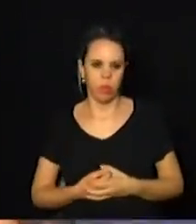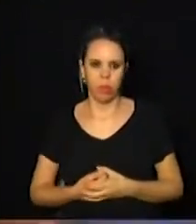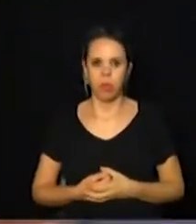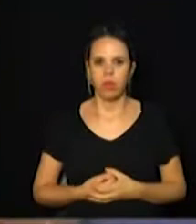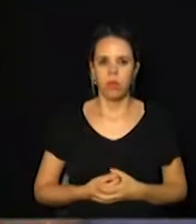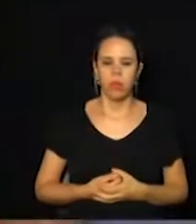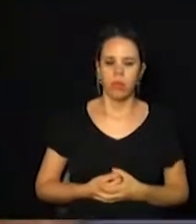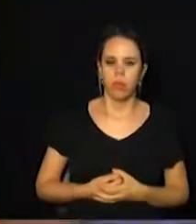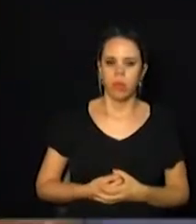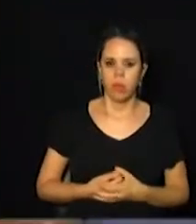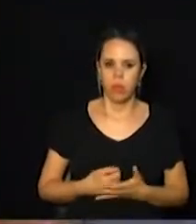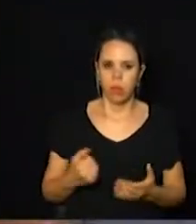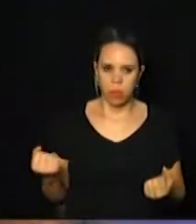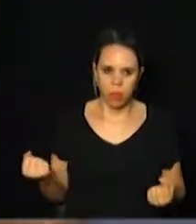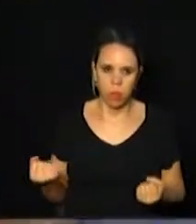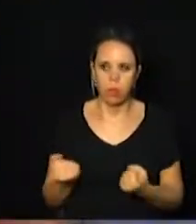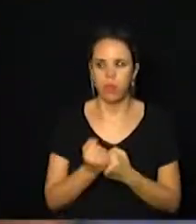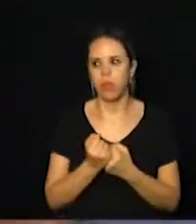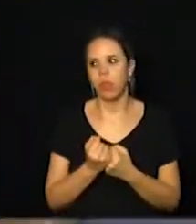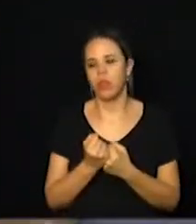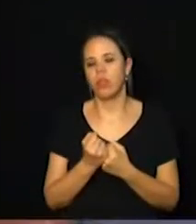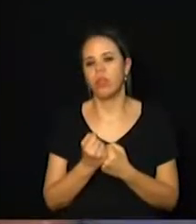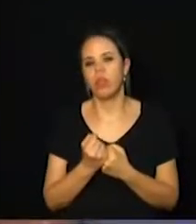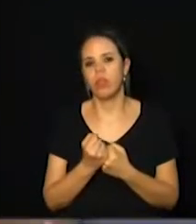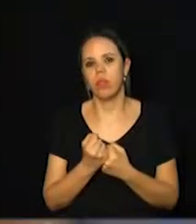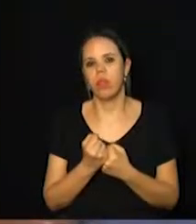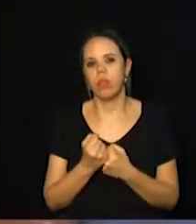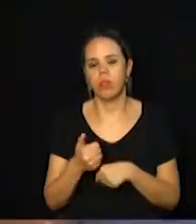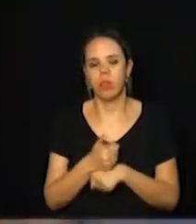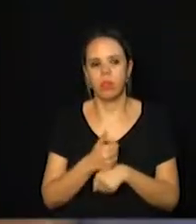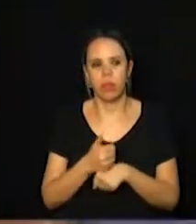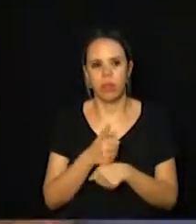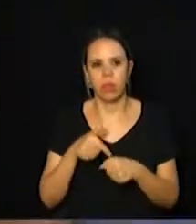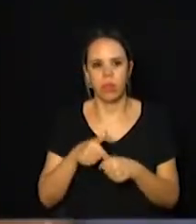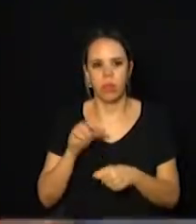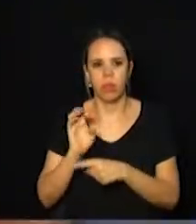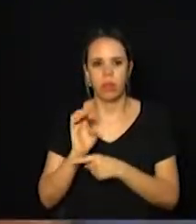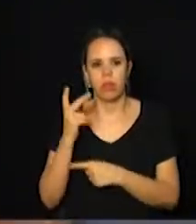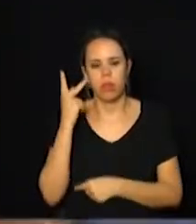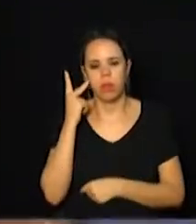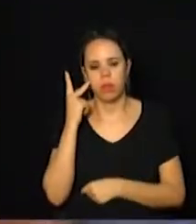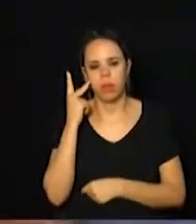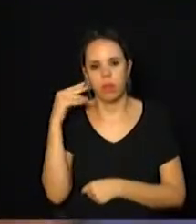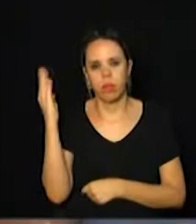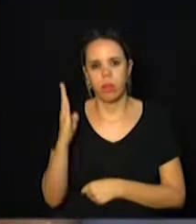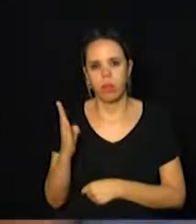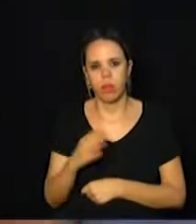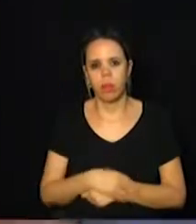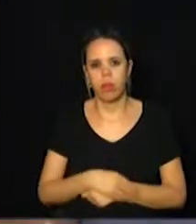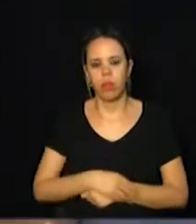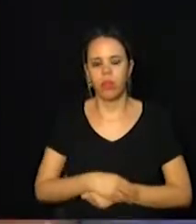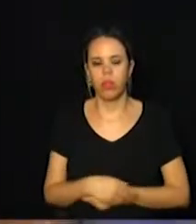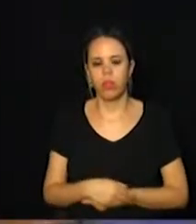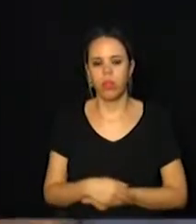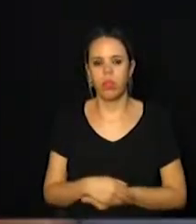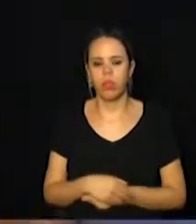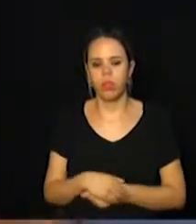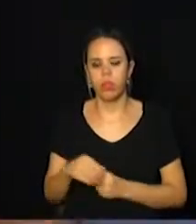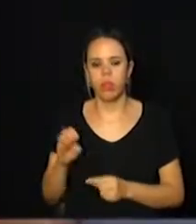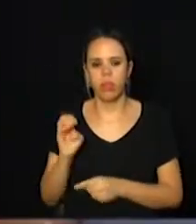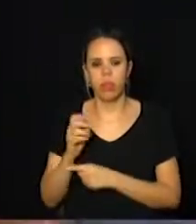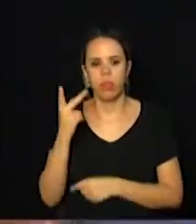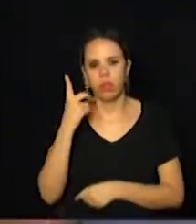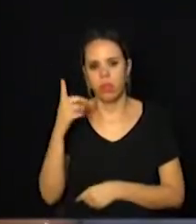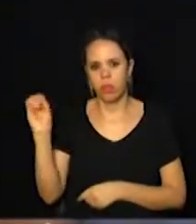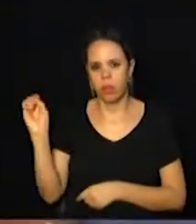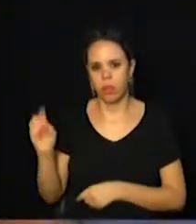estão dando apoio a todos os frentistas do Estado de São Paulo e do Brasil no Estado de São Paulo